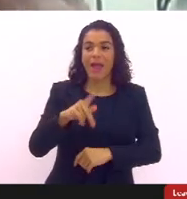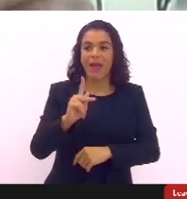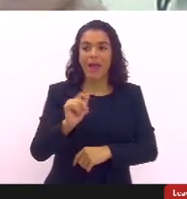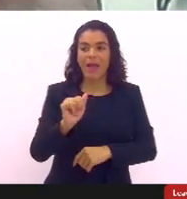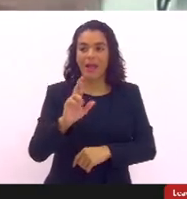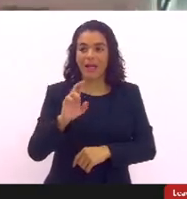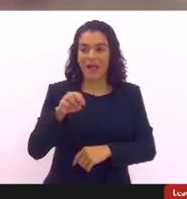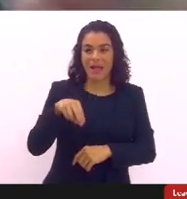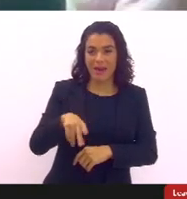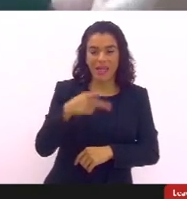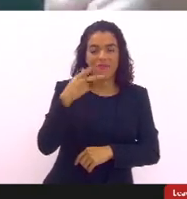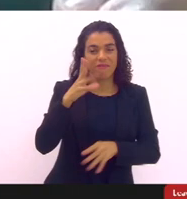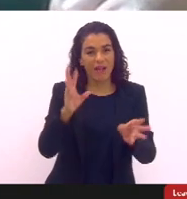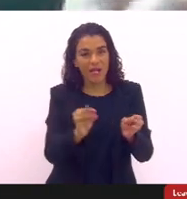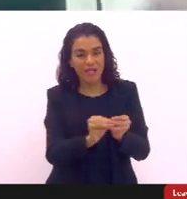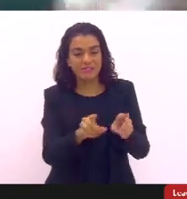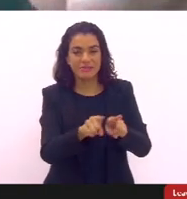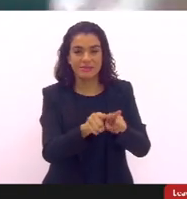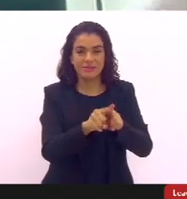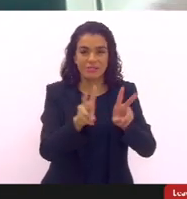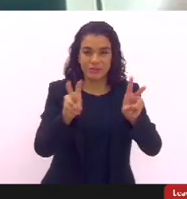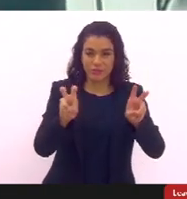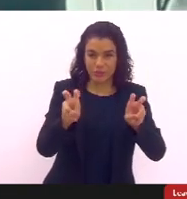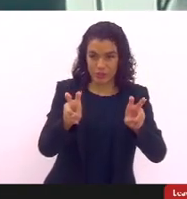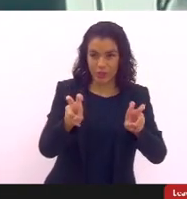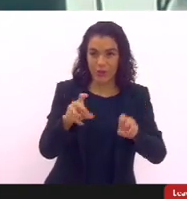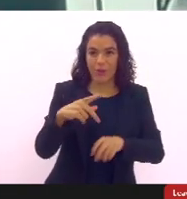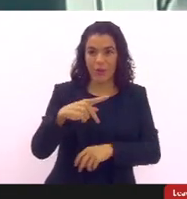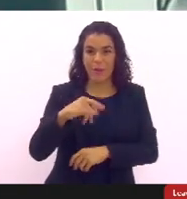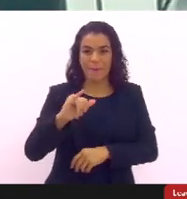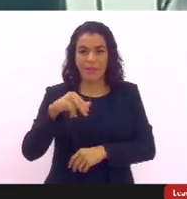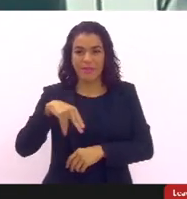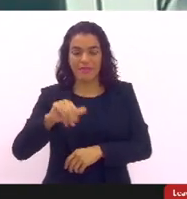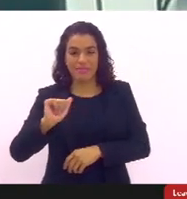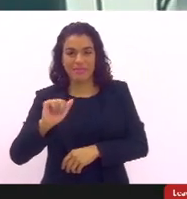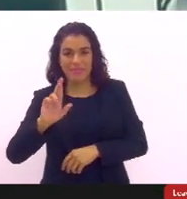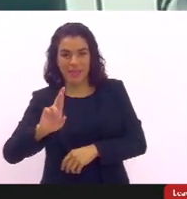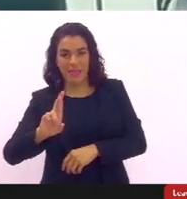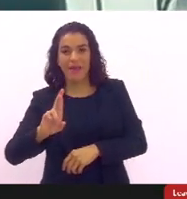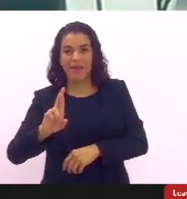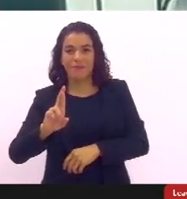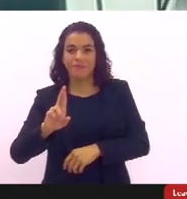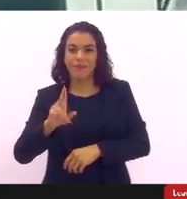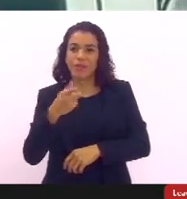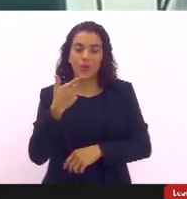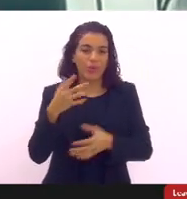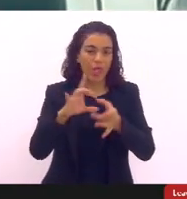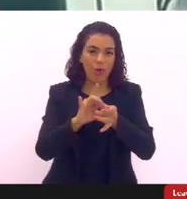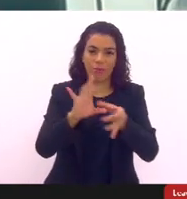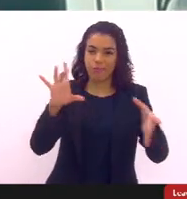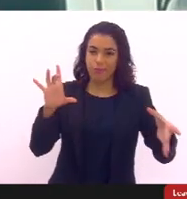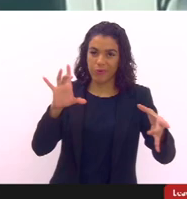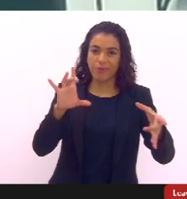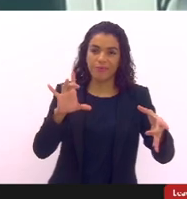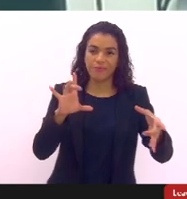também alguma coisa sobre a questão da PNASP, porque não há como a gente dissociar, né,